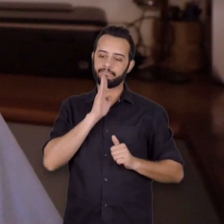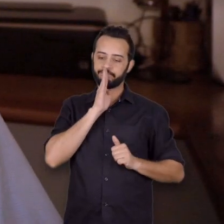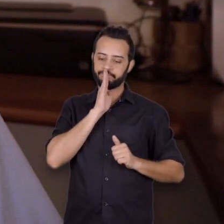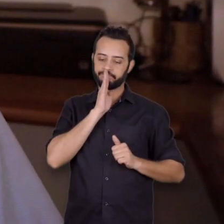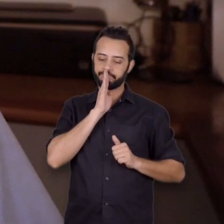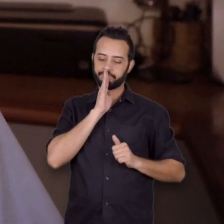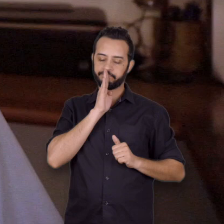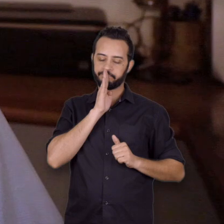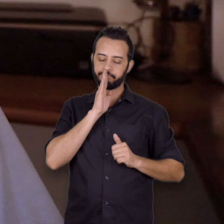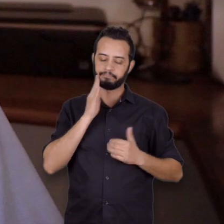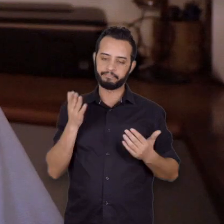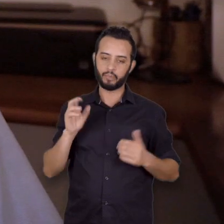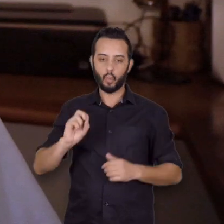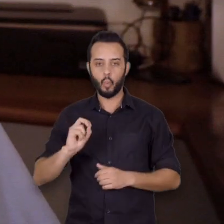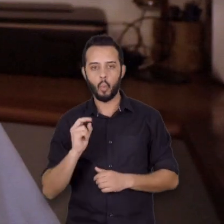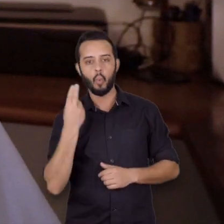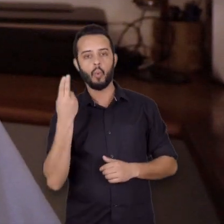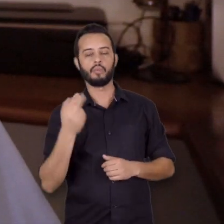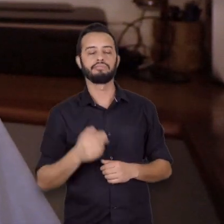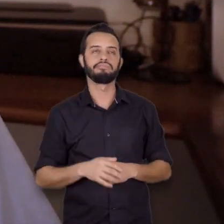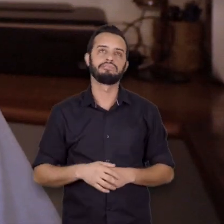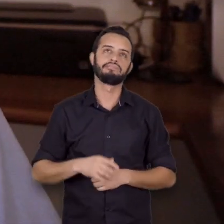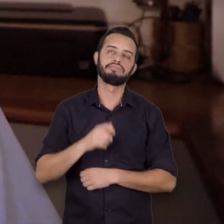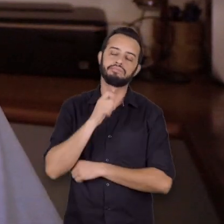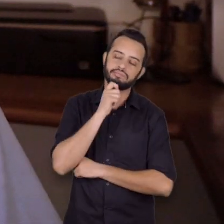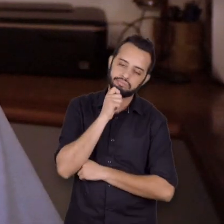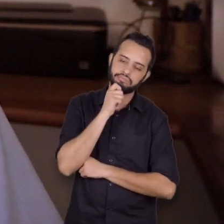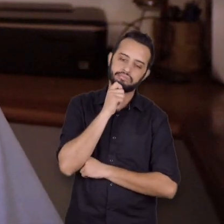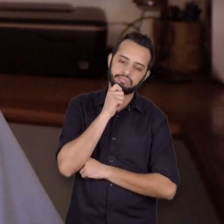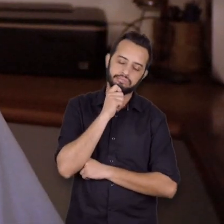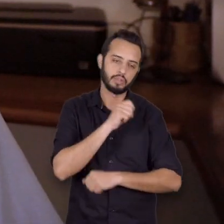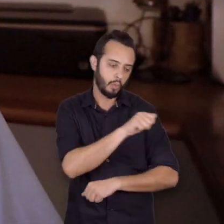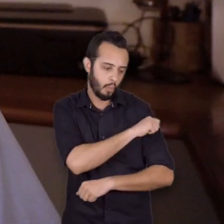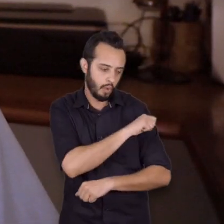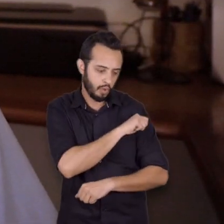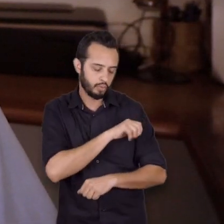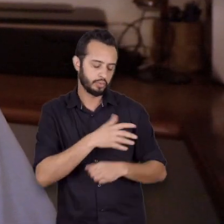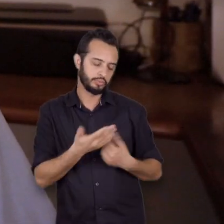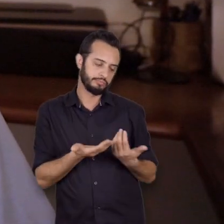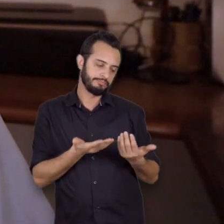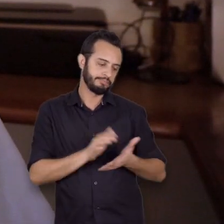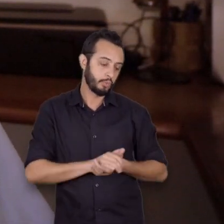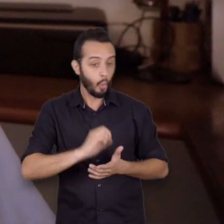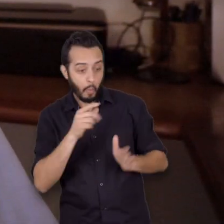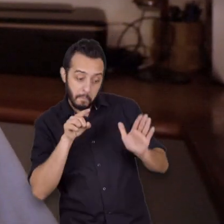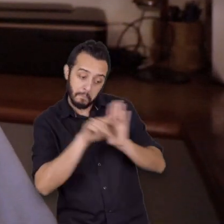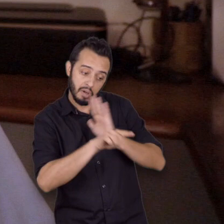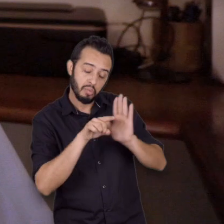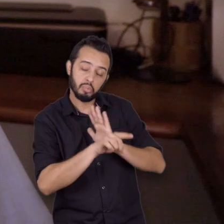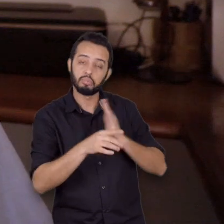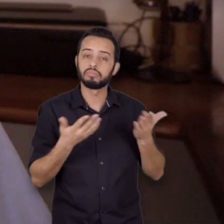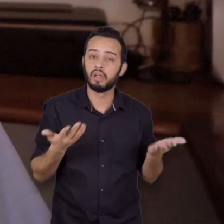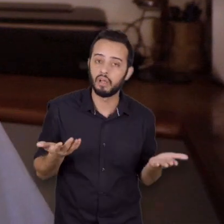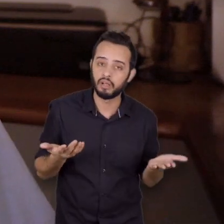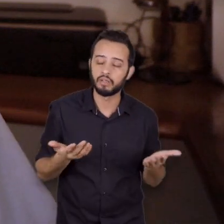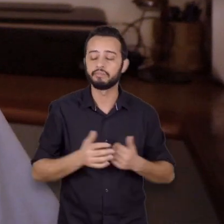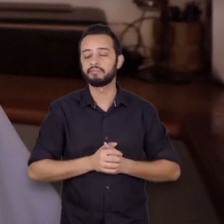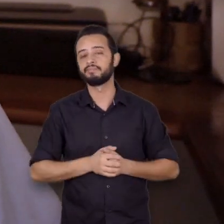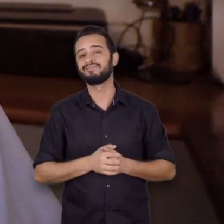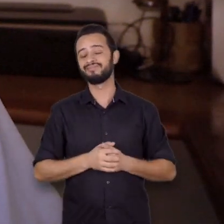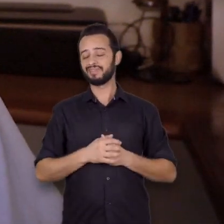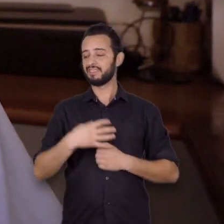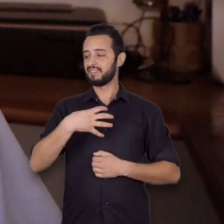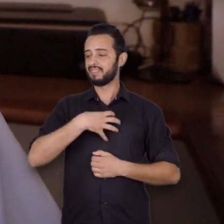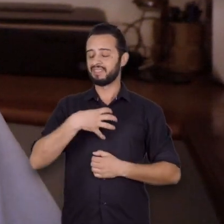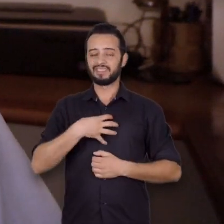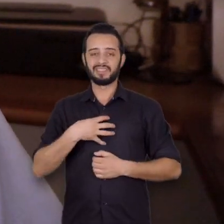é ficar calado, ou às vezes simplesmente colocar a mão no ombro do aprendiz, ou realmente fazer